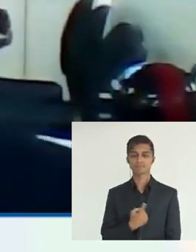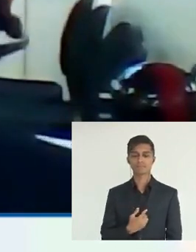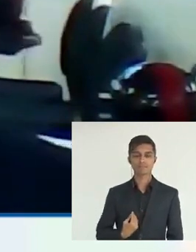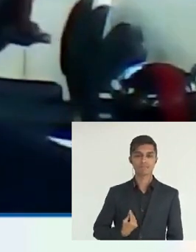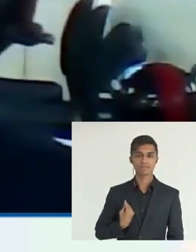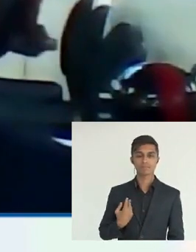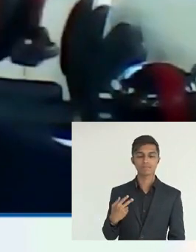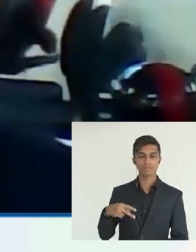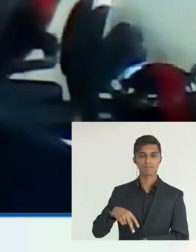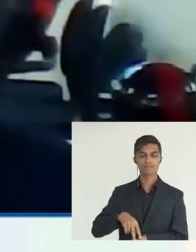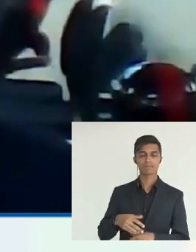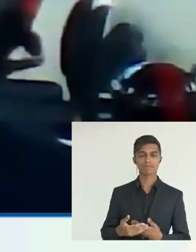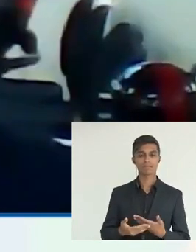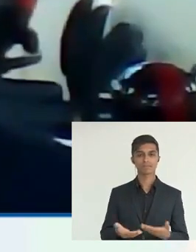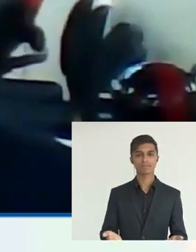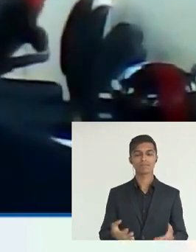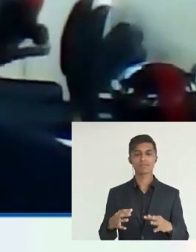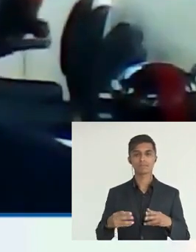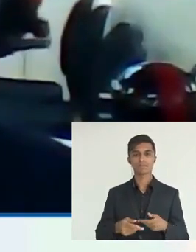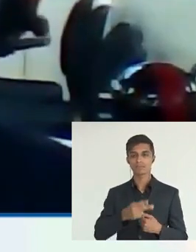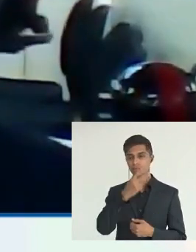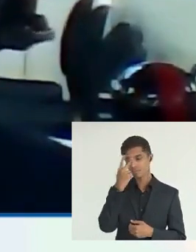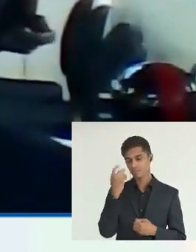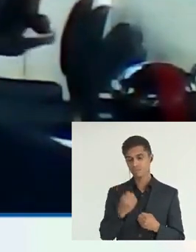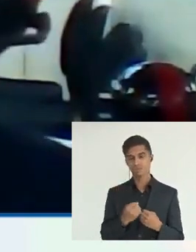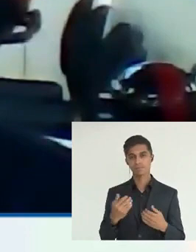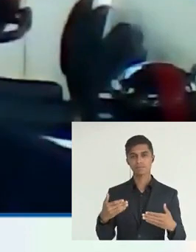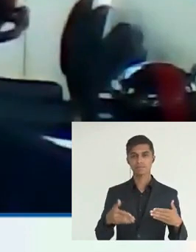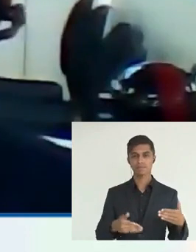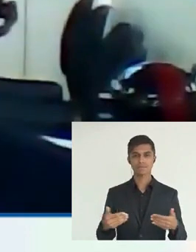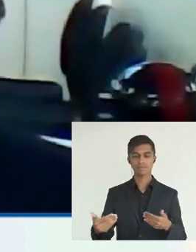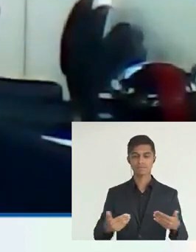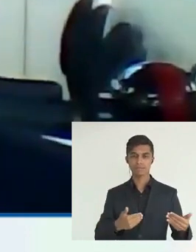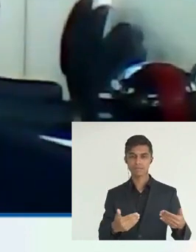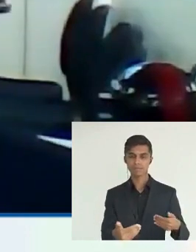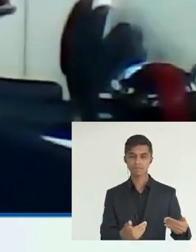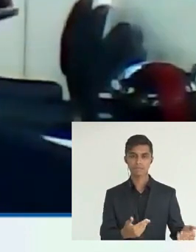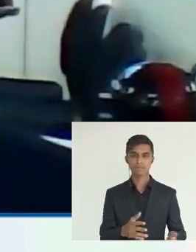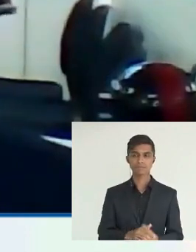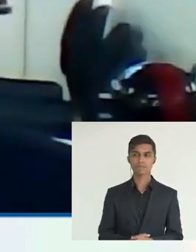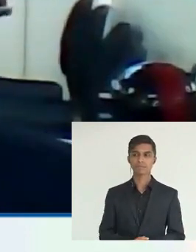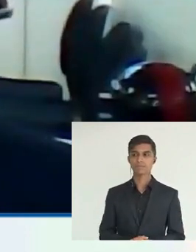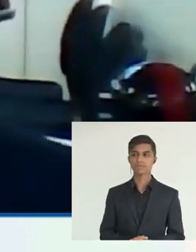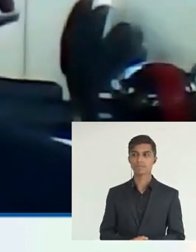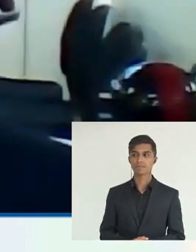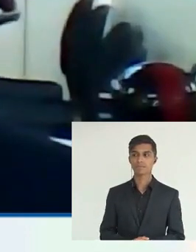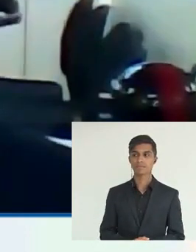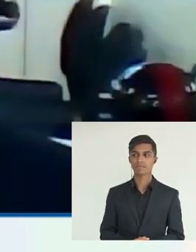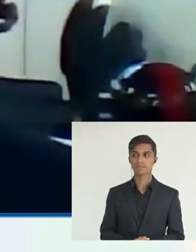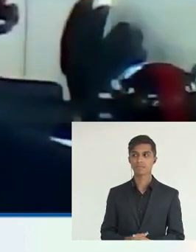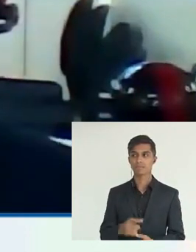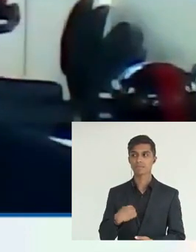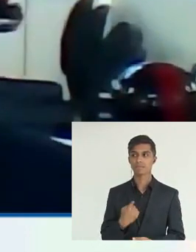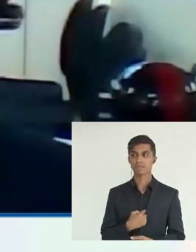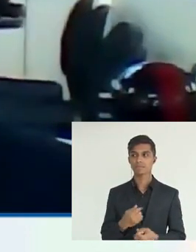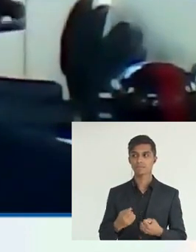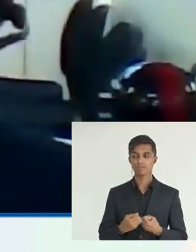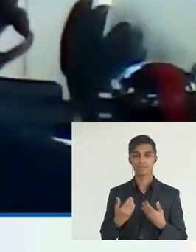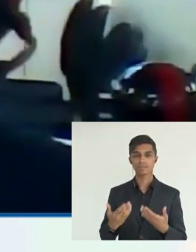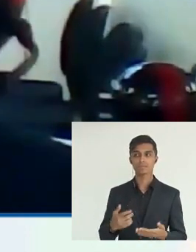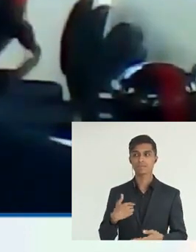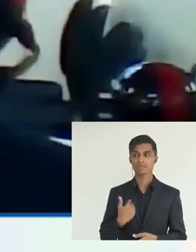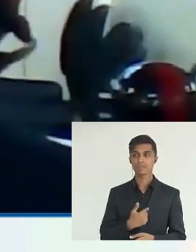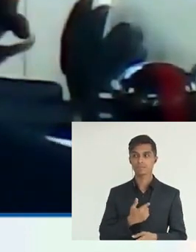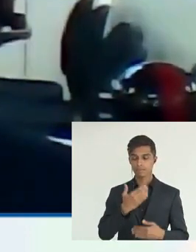disposição, né, para todos que participaram aí dessa atividade, né, a gente deixa aí o